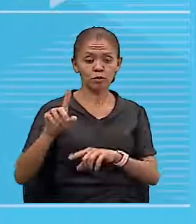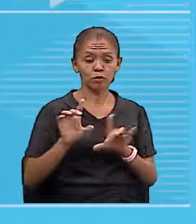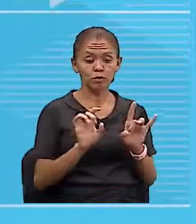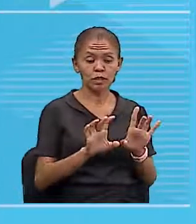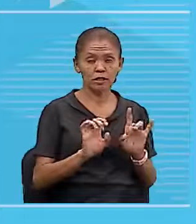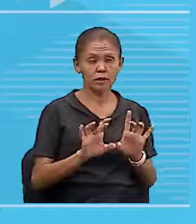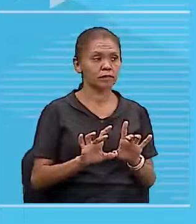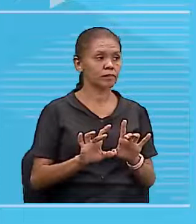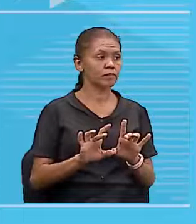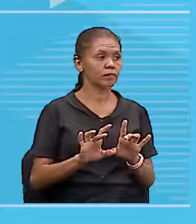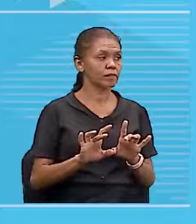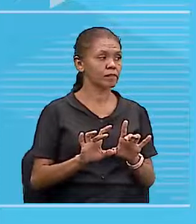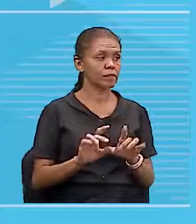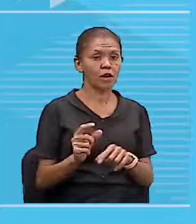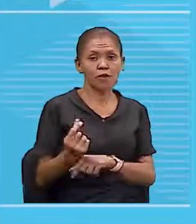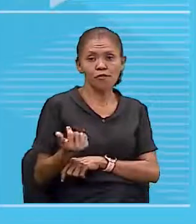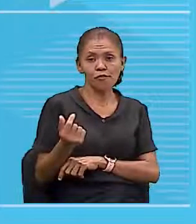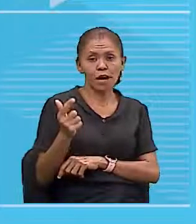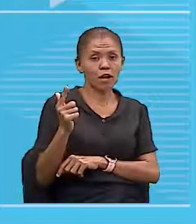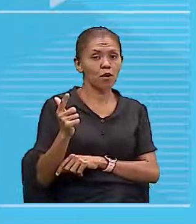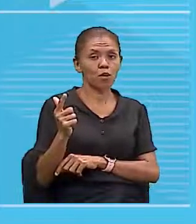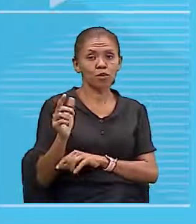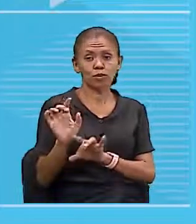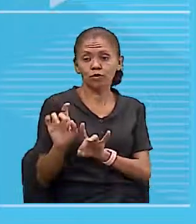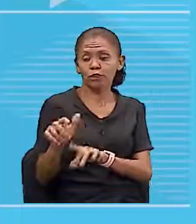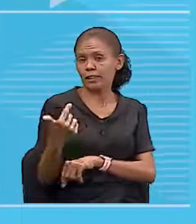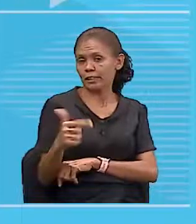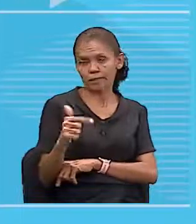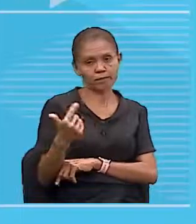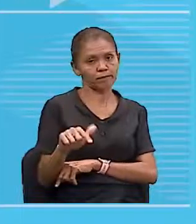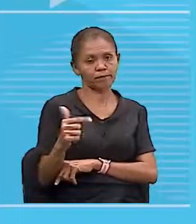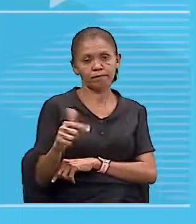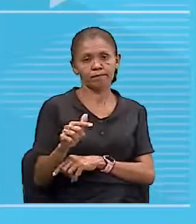não tem grande valor comercial não galerinha